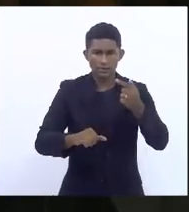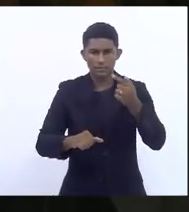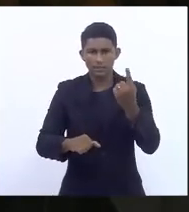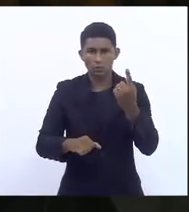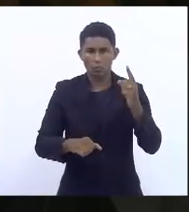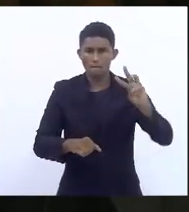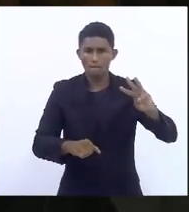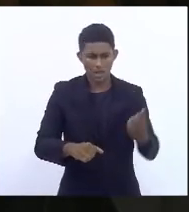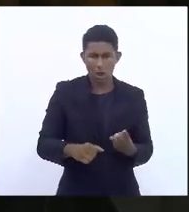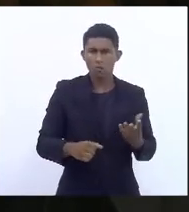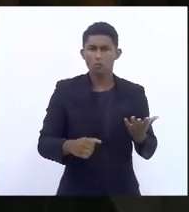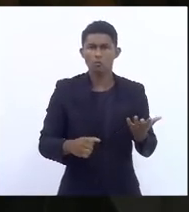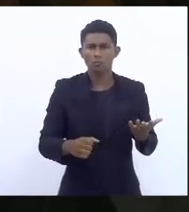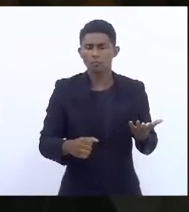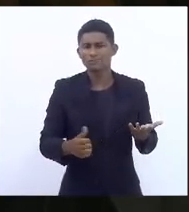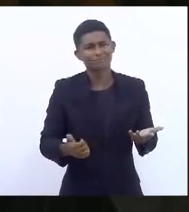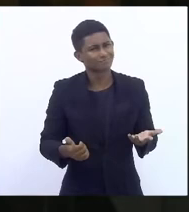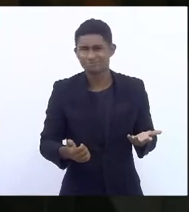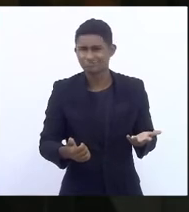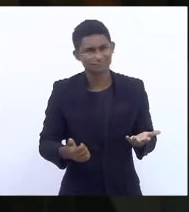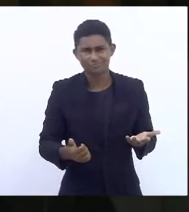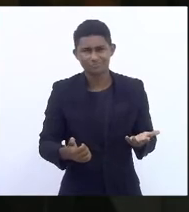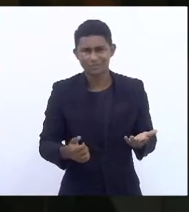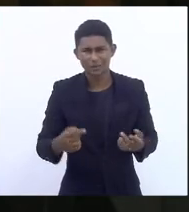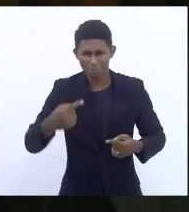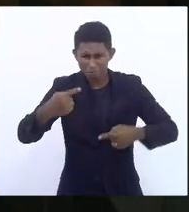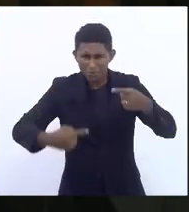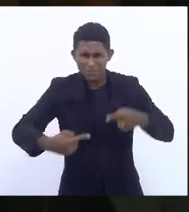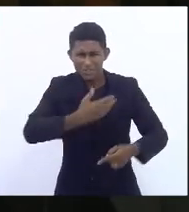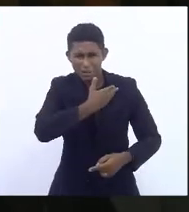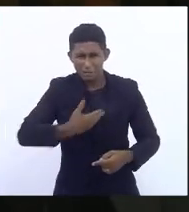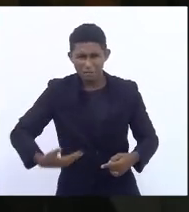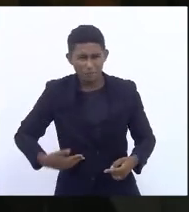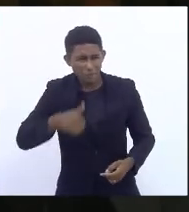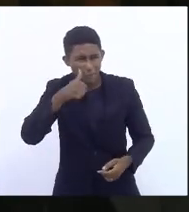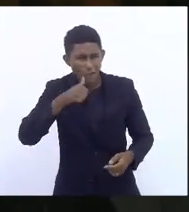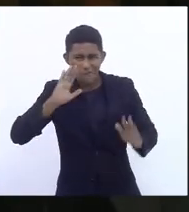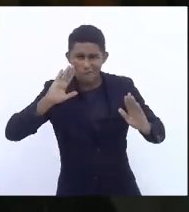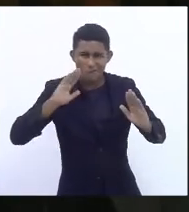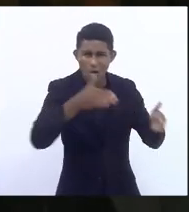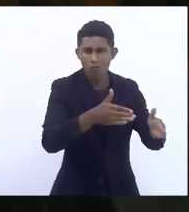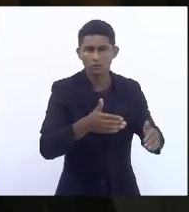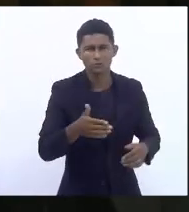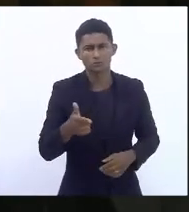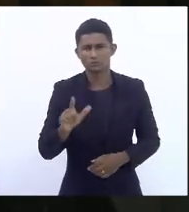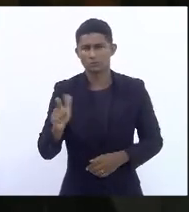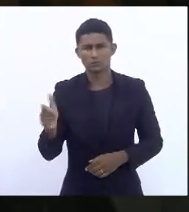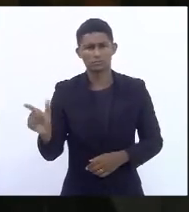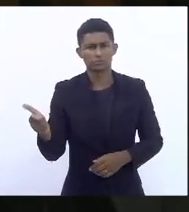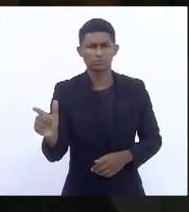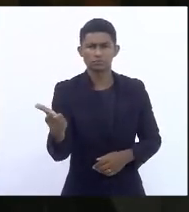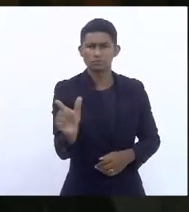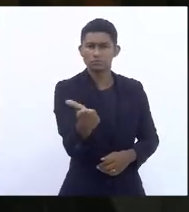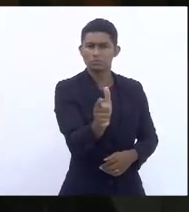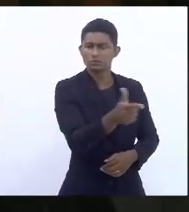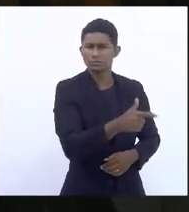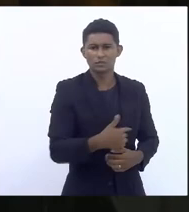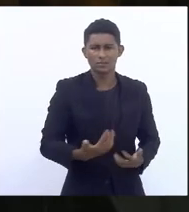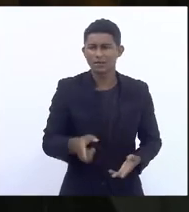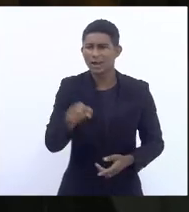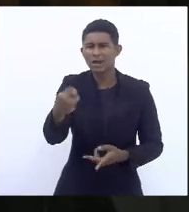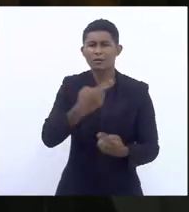não há nenhuma política pública, não há nenhuma execução orçamentária relevante, não há nenhum